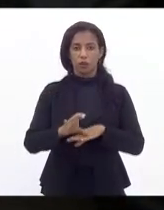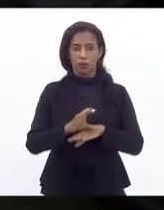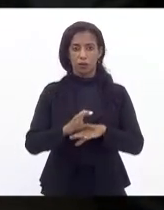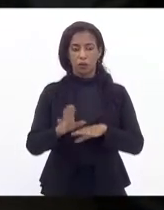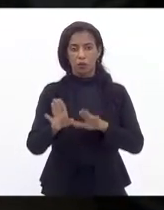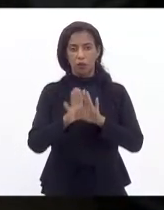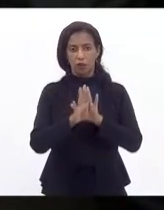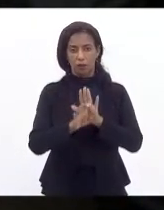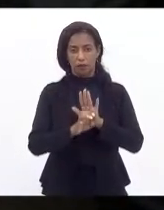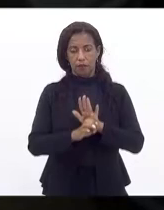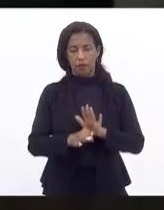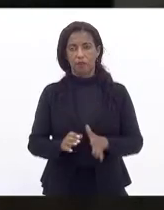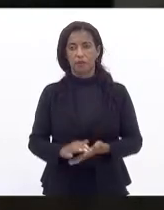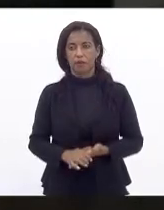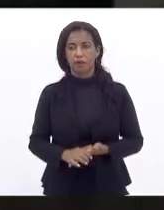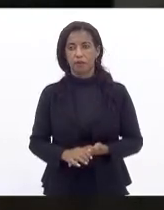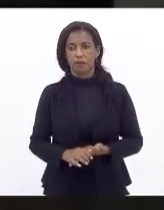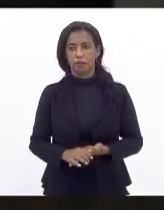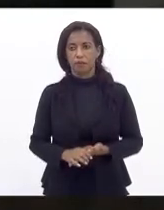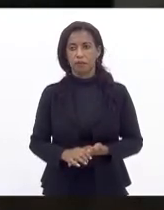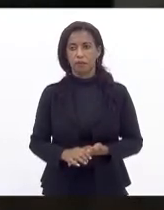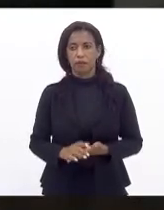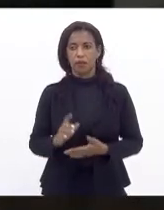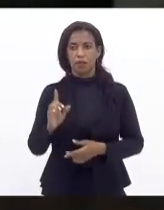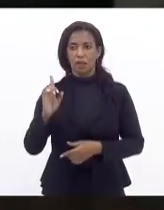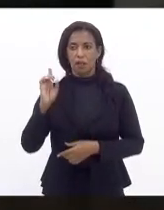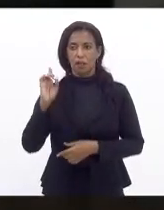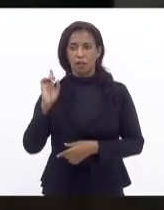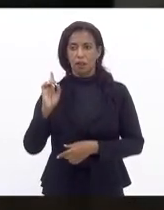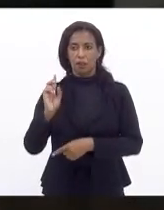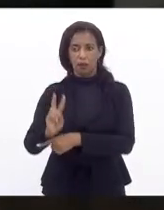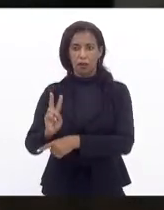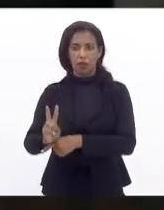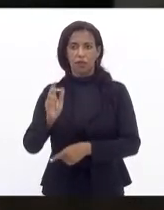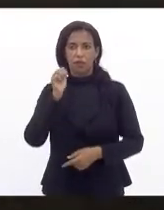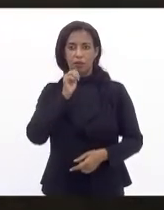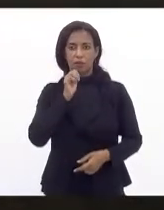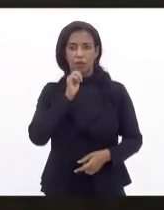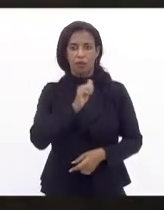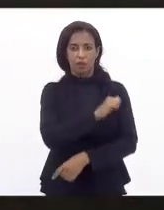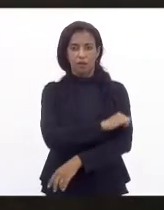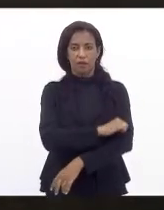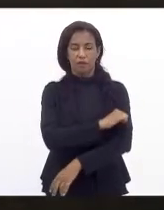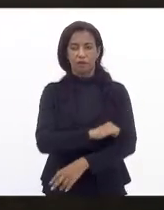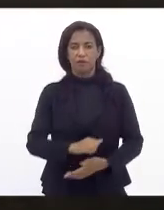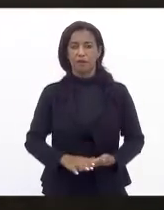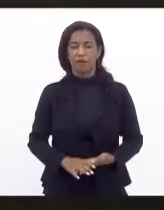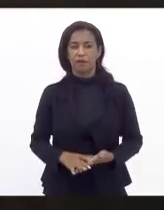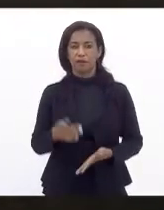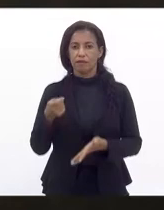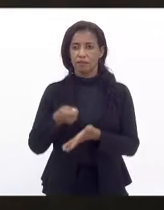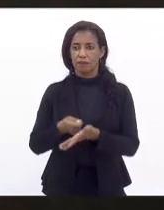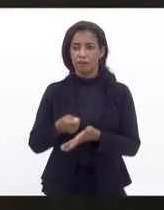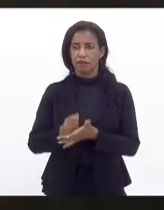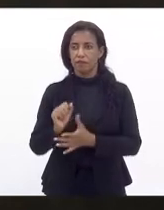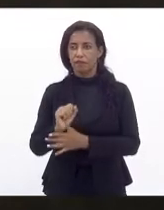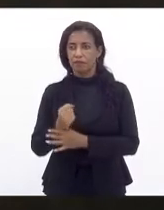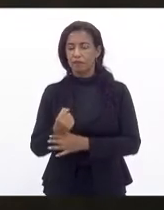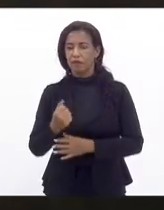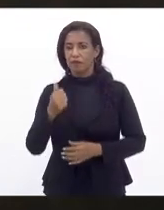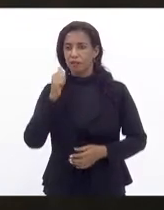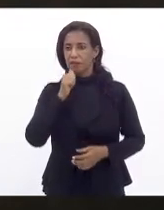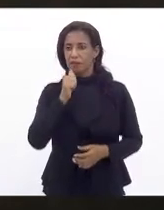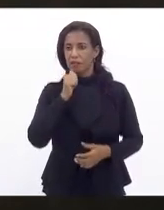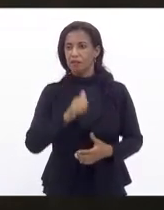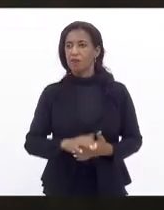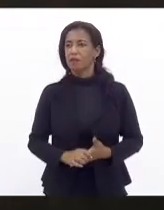com emenda, senhor presidente. Pela Comissão de Defesa da Mulher, deputada enfermeira Rejane. Presidente, garantir a segurança das